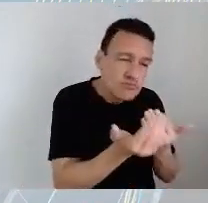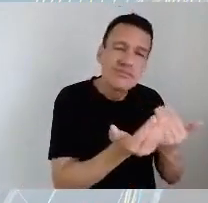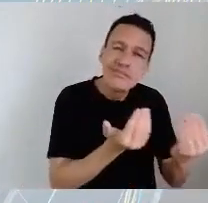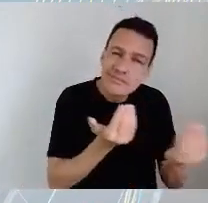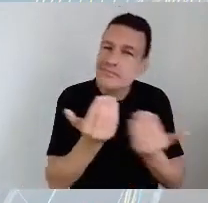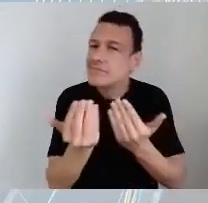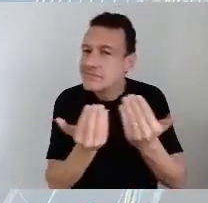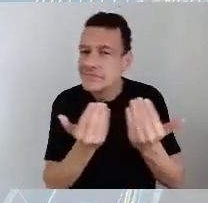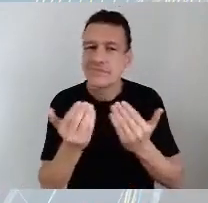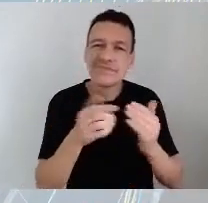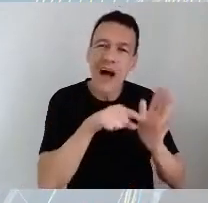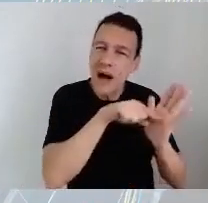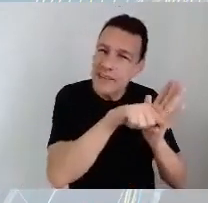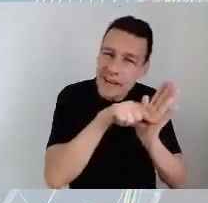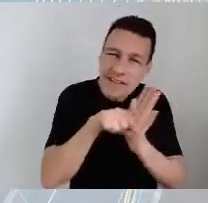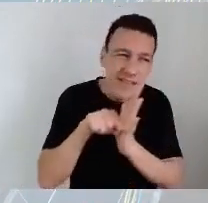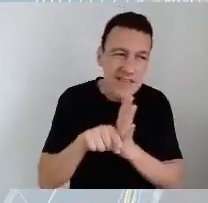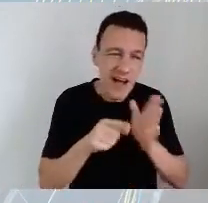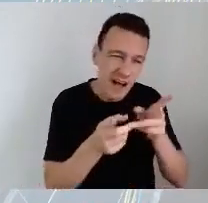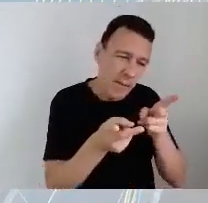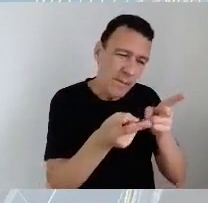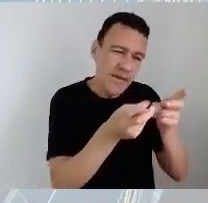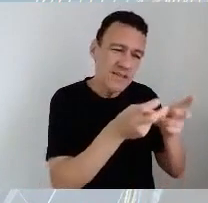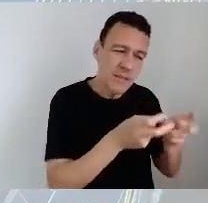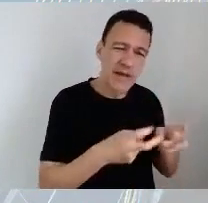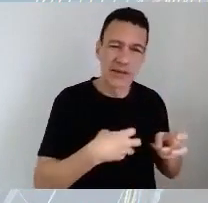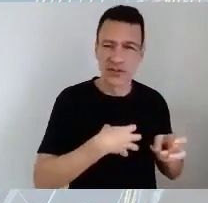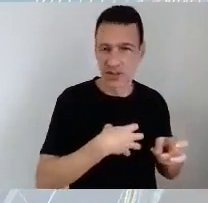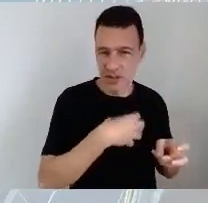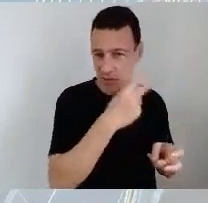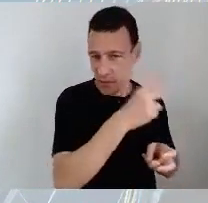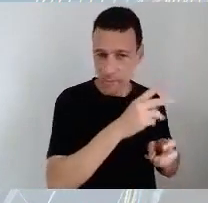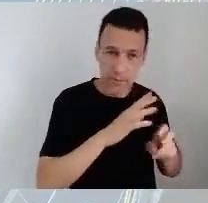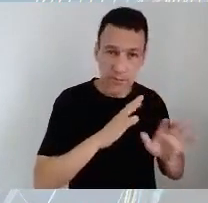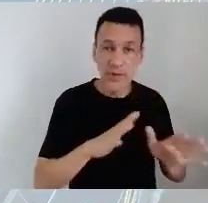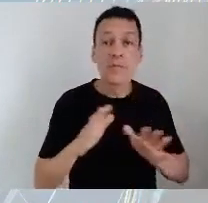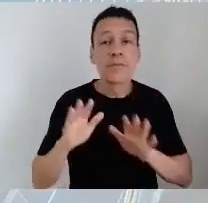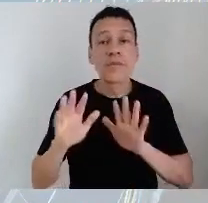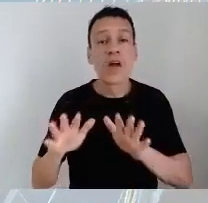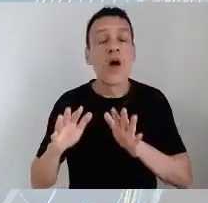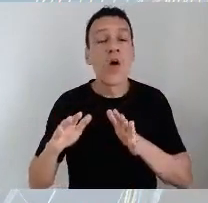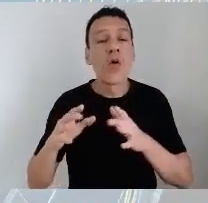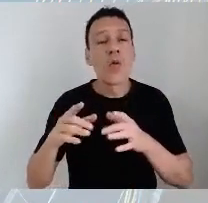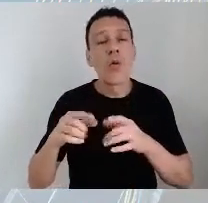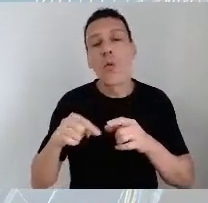e perceber os comportamentos, e os qualitativos são mais voltados às métricas.